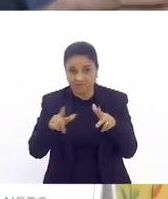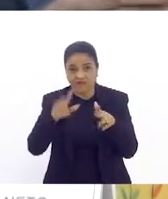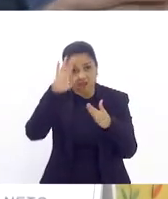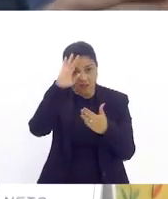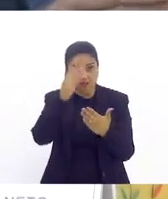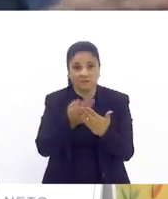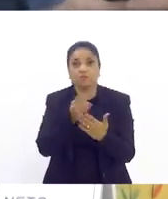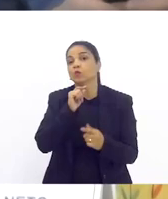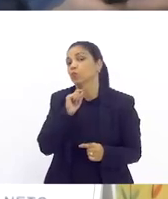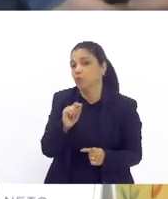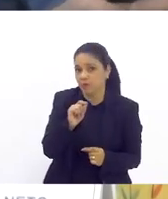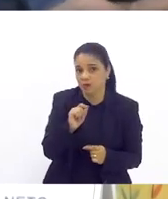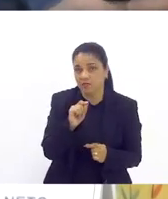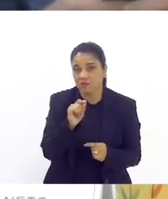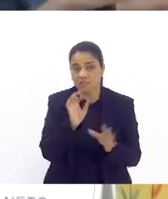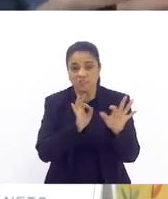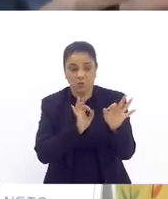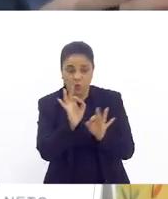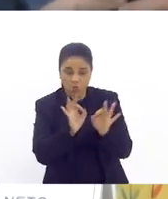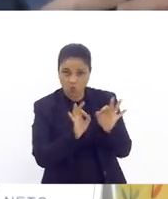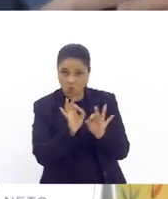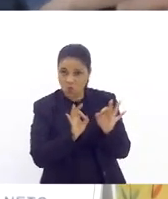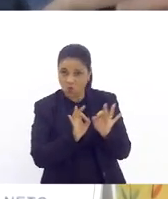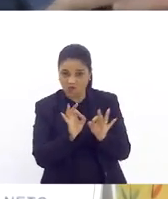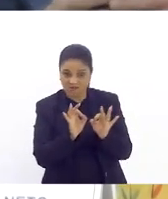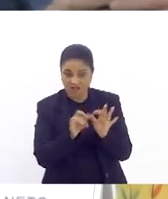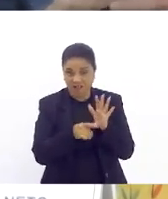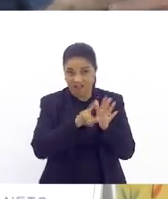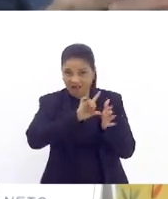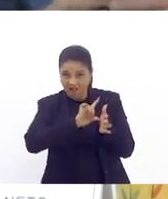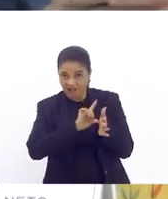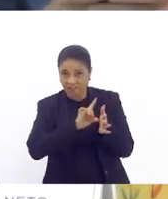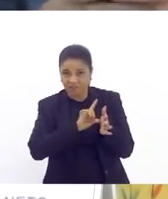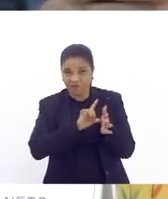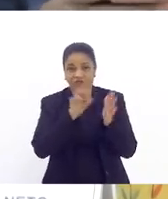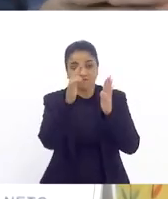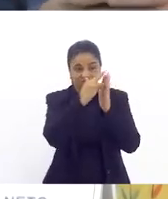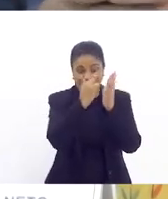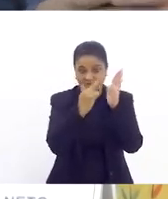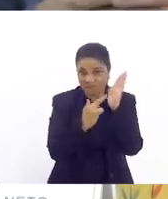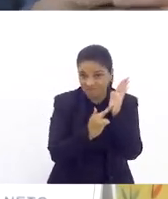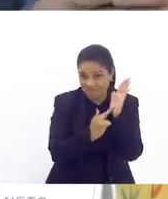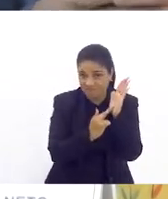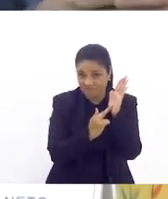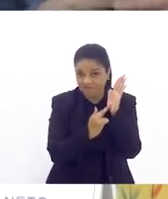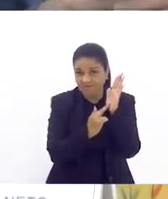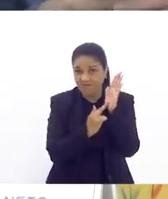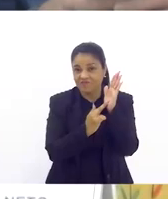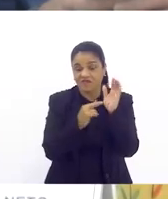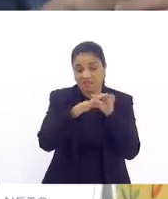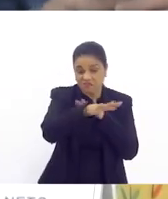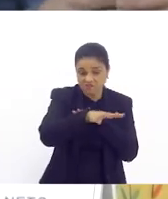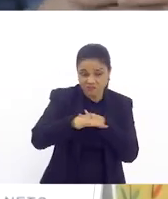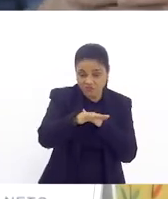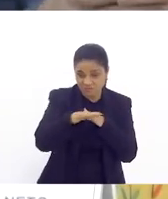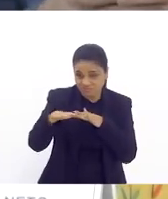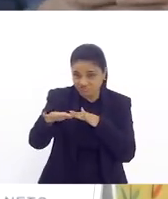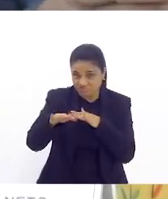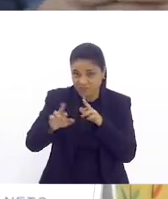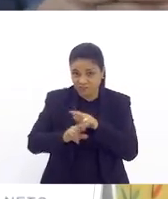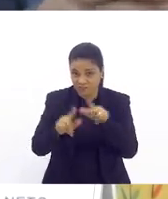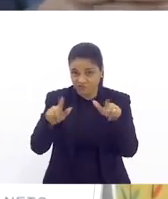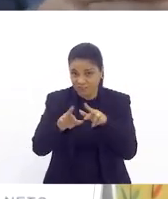nos organizarmos e nos debruçarmos sobre uma regulamentação que leva encontrar a disparidades regionais e